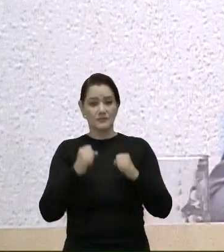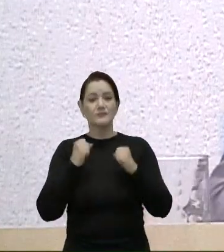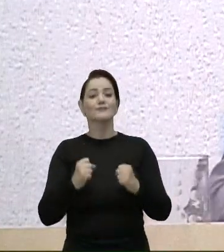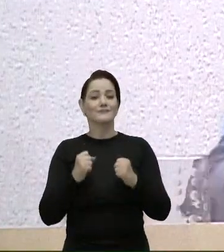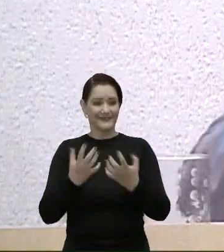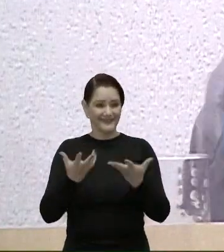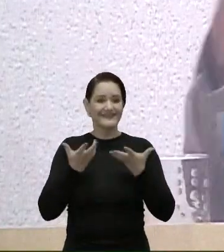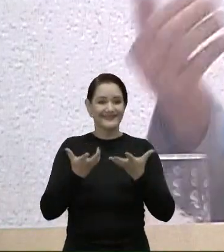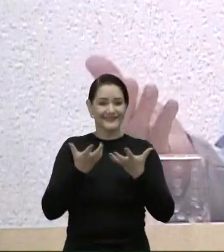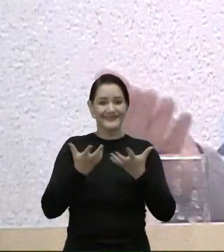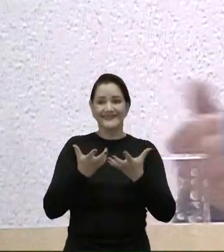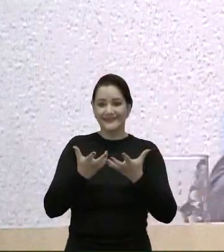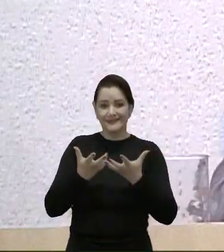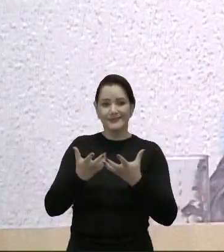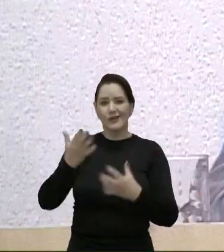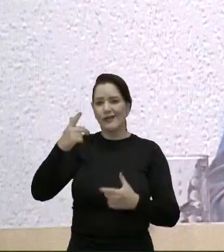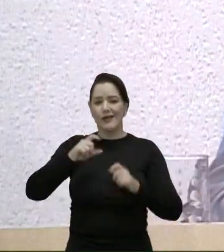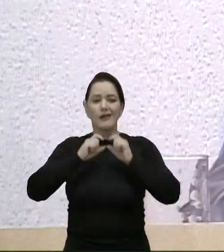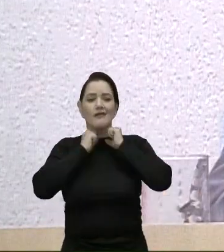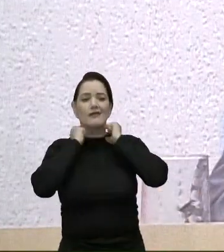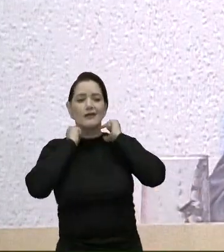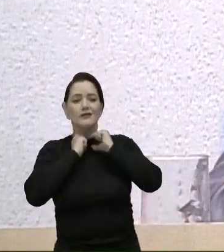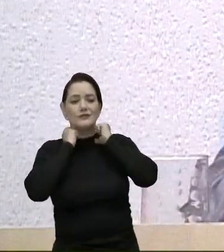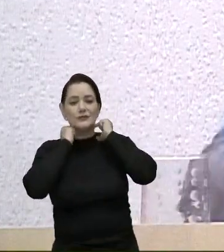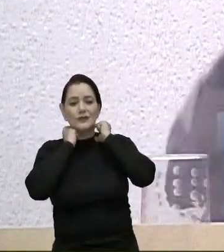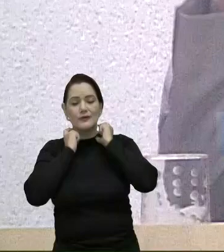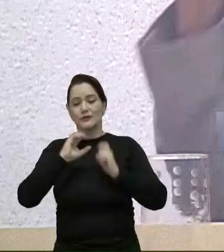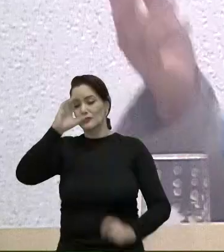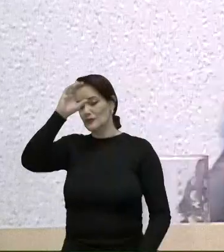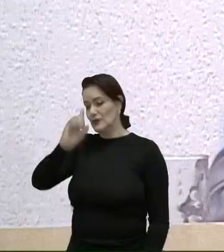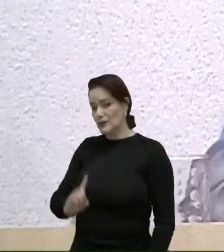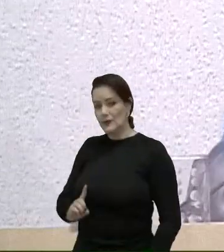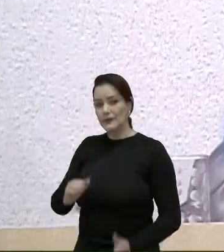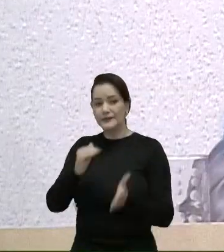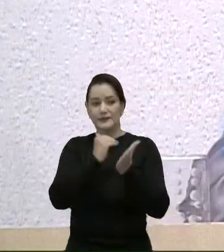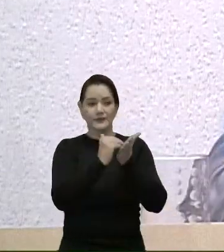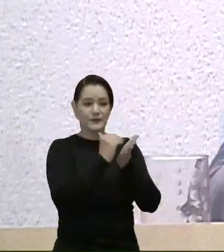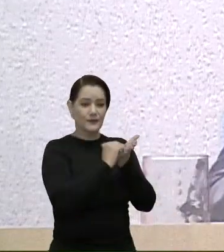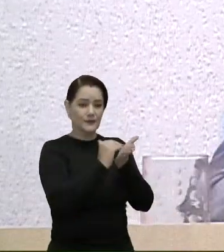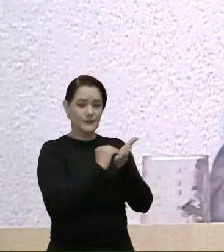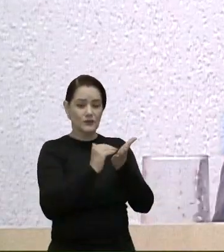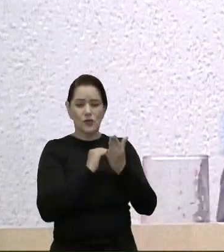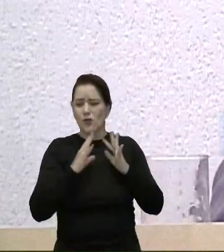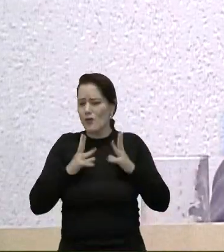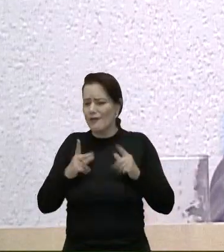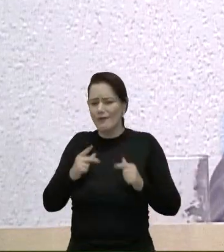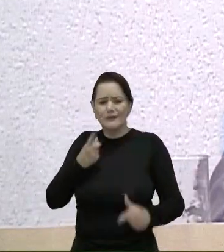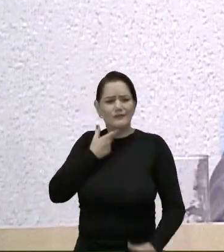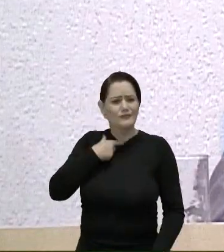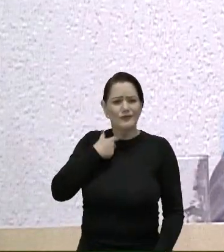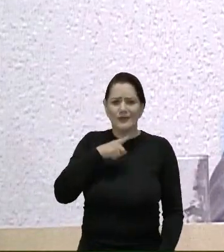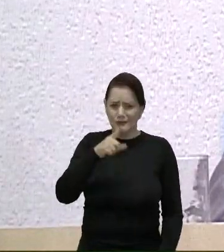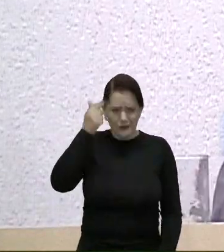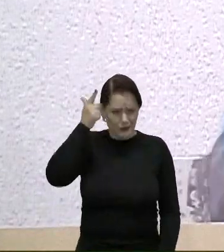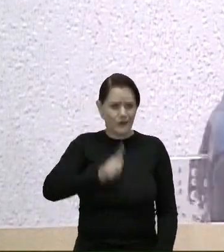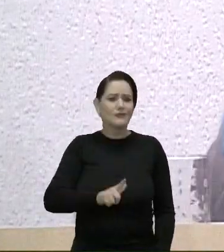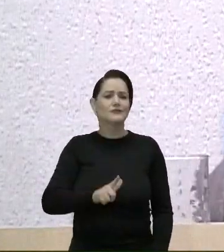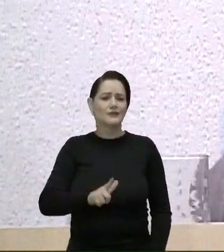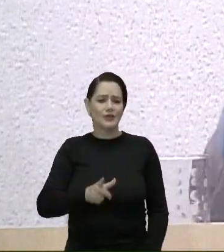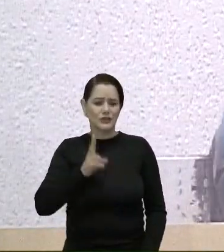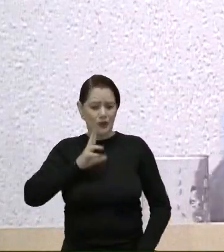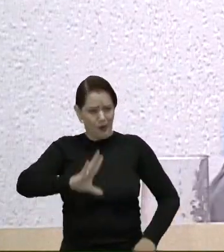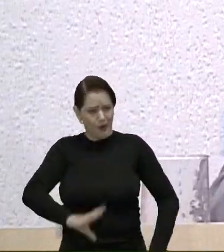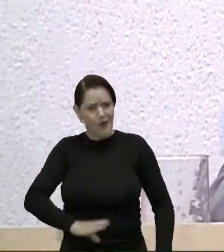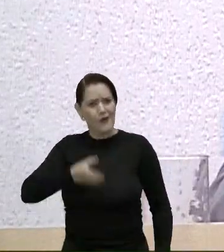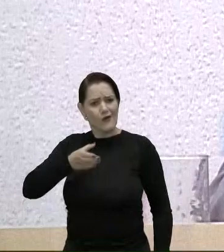quiser, né, ser. Desde garçom, desde diretor, desde secretário, desde o que a gente quiser. É só a gente ter